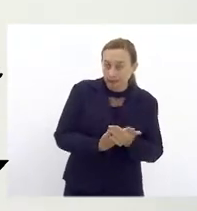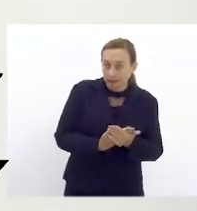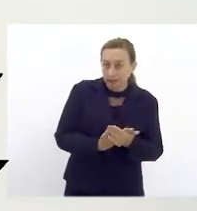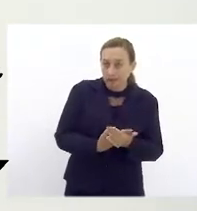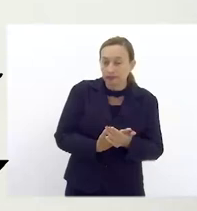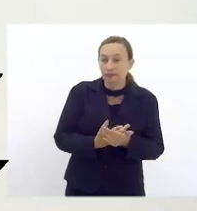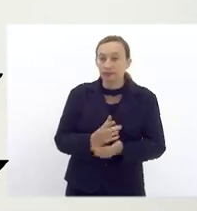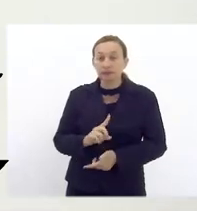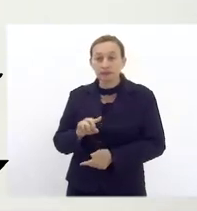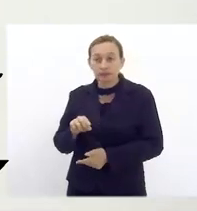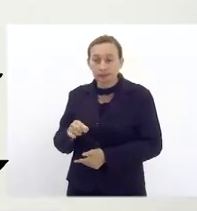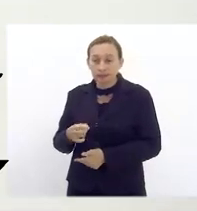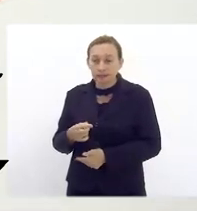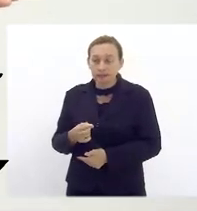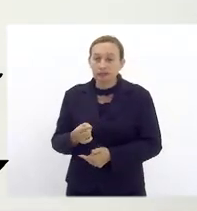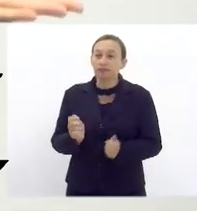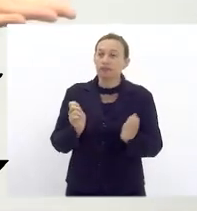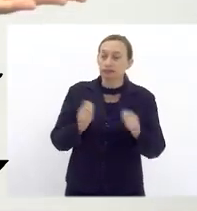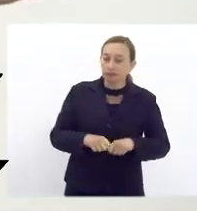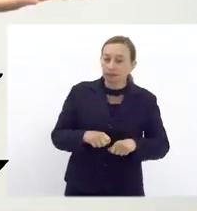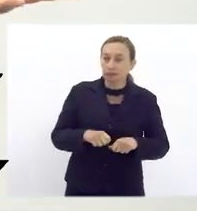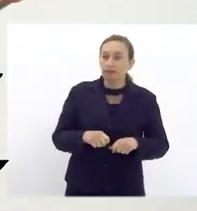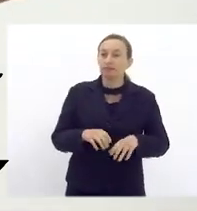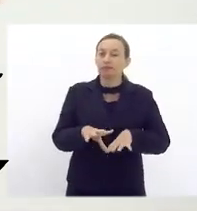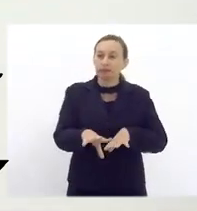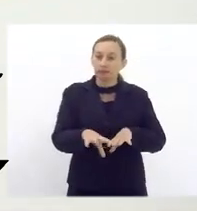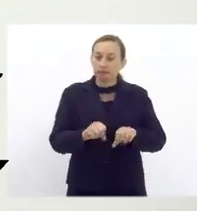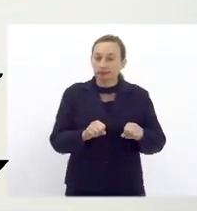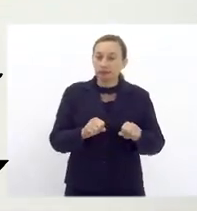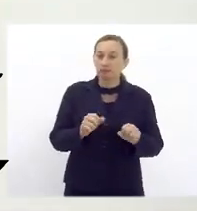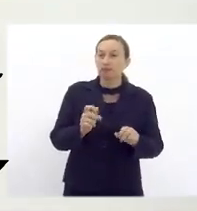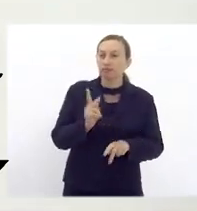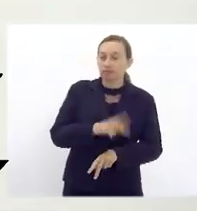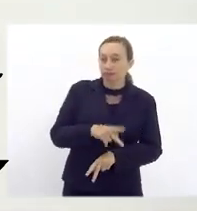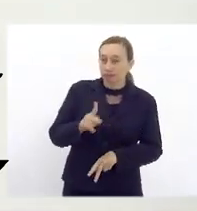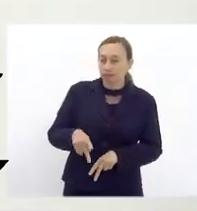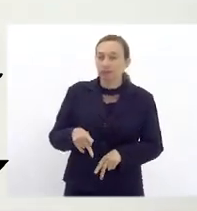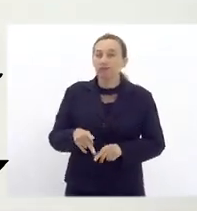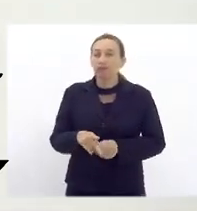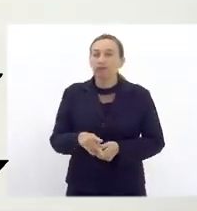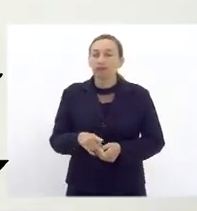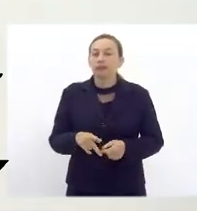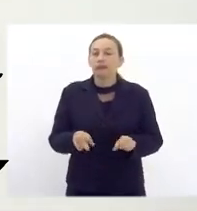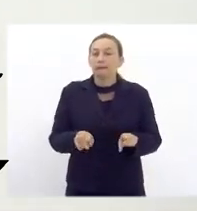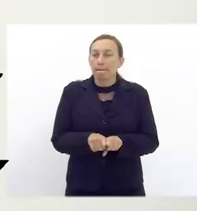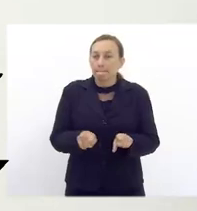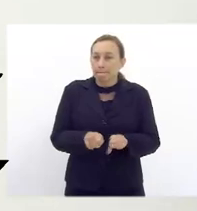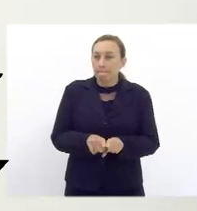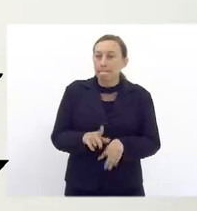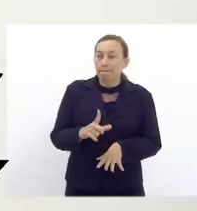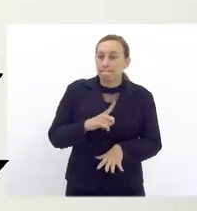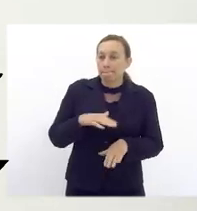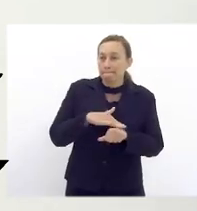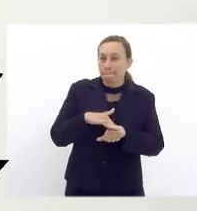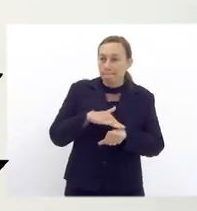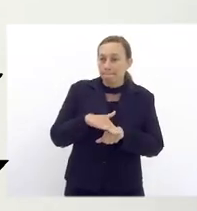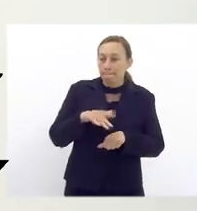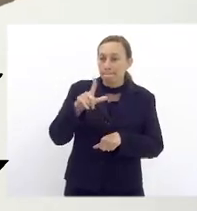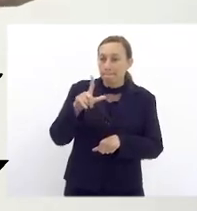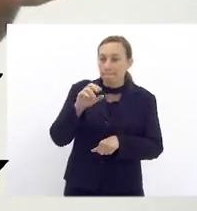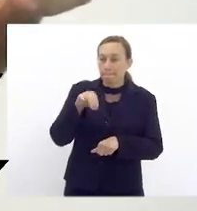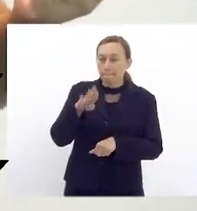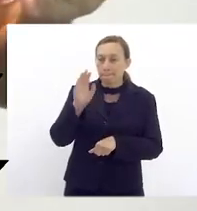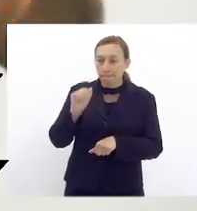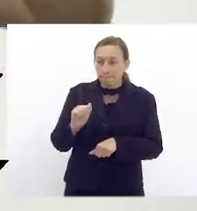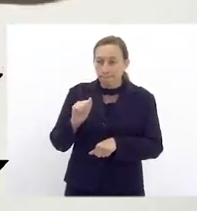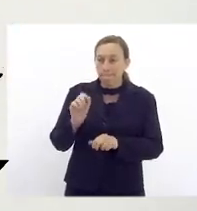para Além disso além da capacitação de todos os professores da nossa rede é nós também tivemos uma conversa com alohama no final